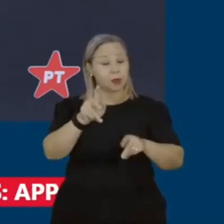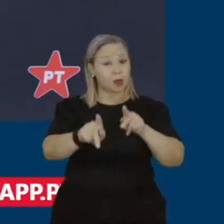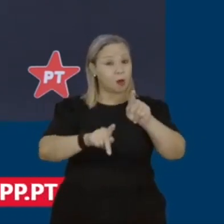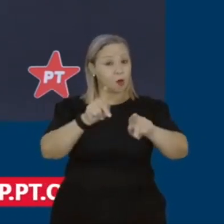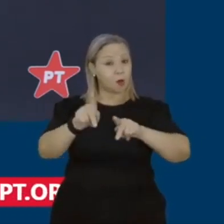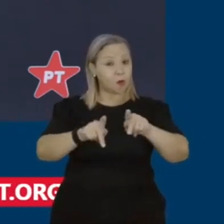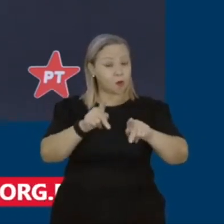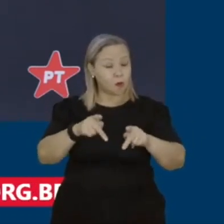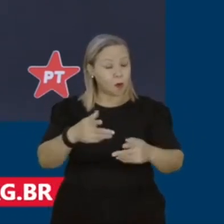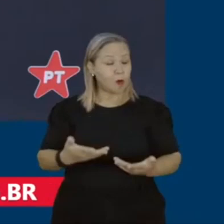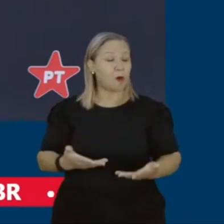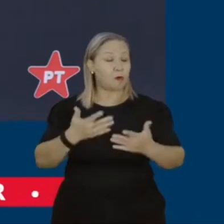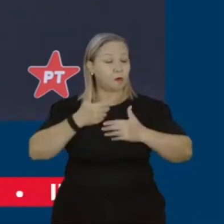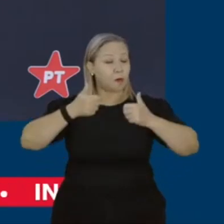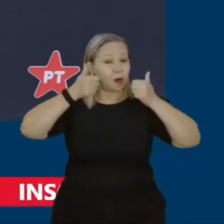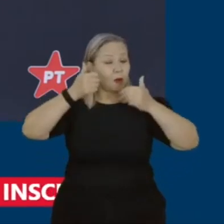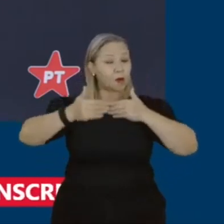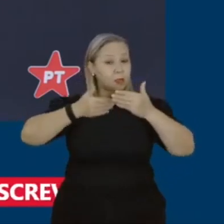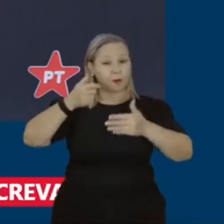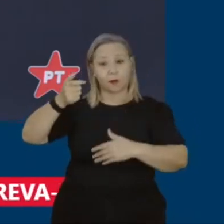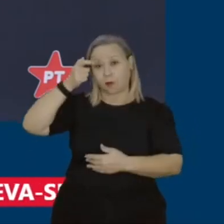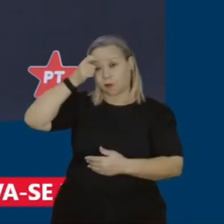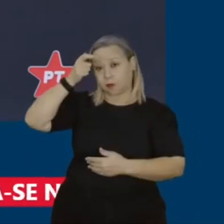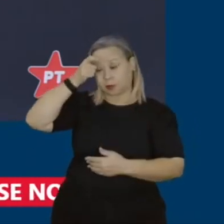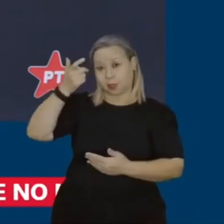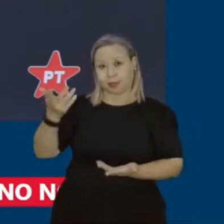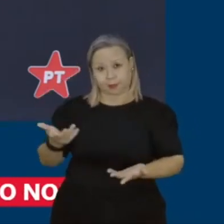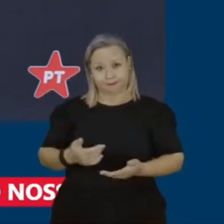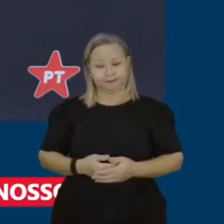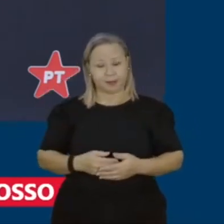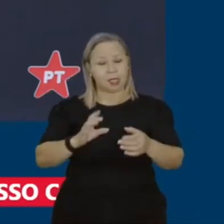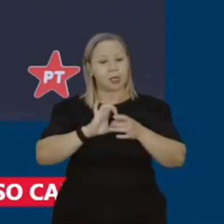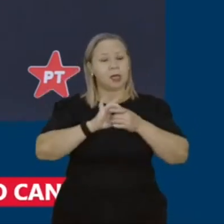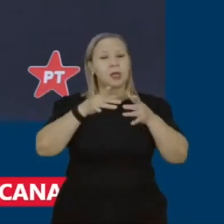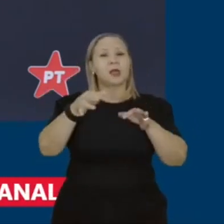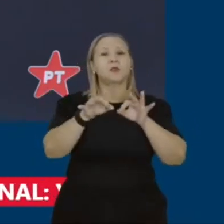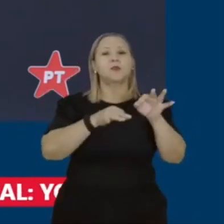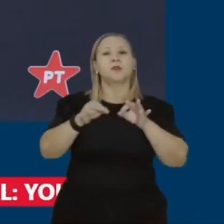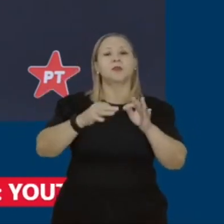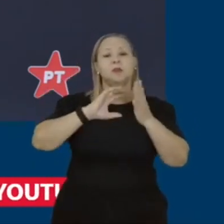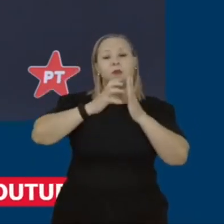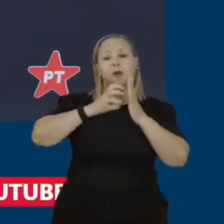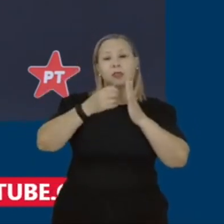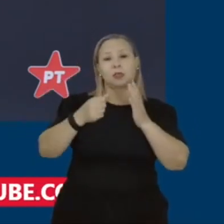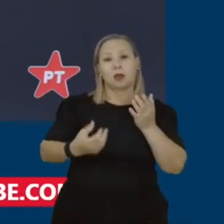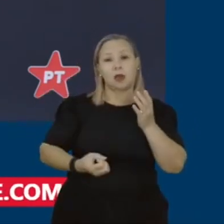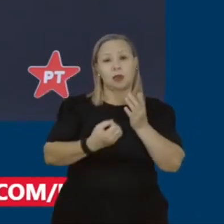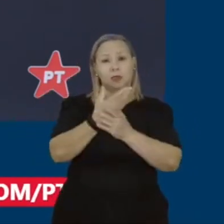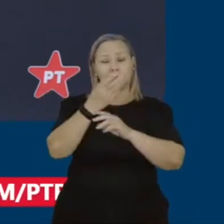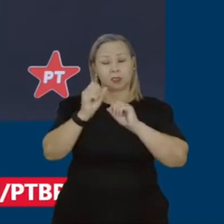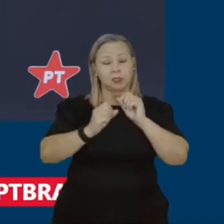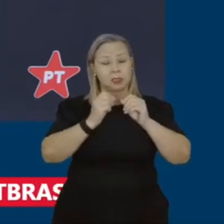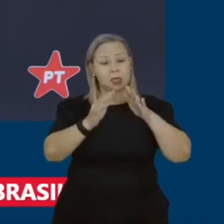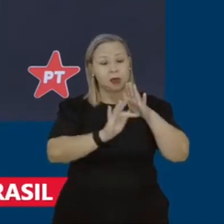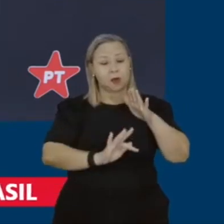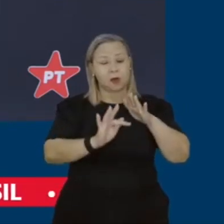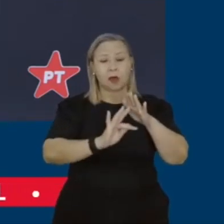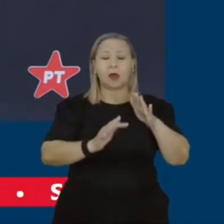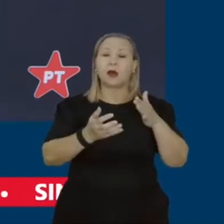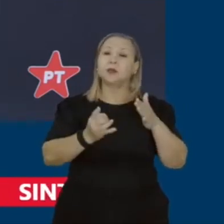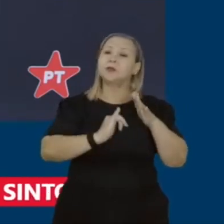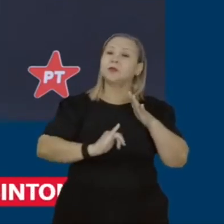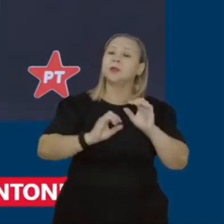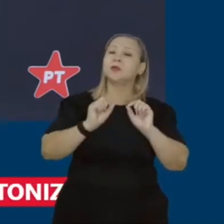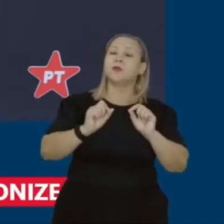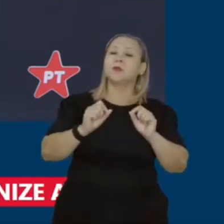as mudanças que o Brasil precisa. Liberdade de organização partidária, as fundações discutindo e o Brasil avançando